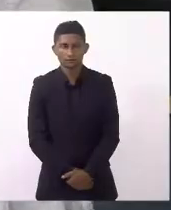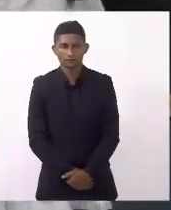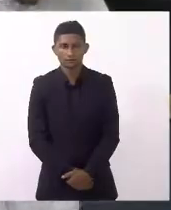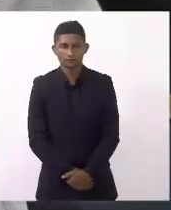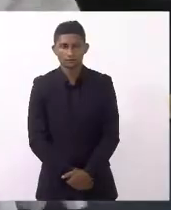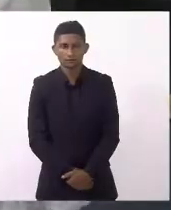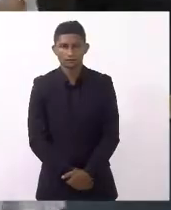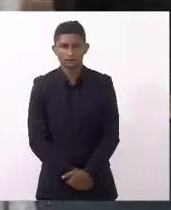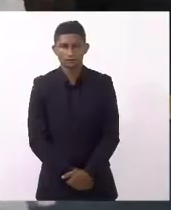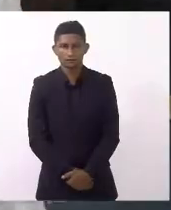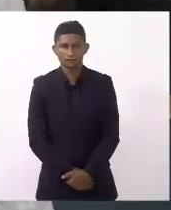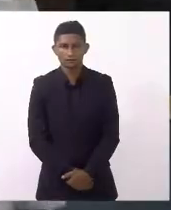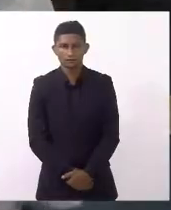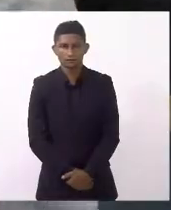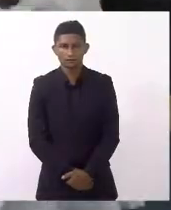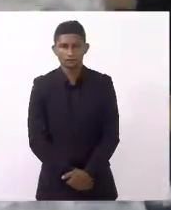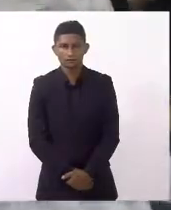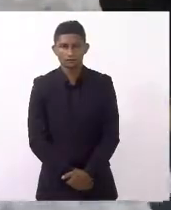E aí